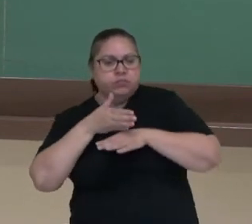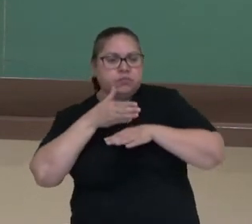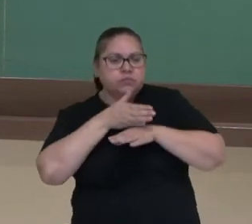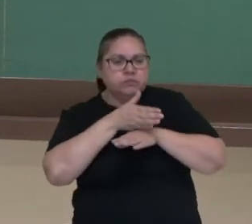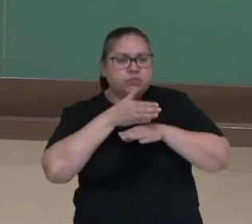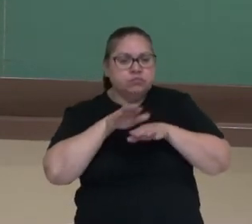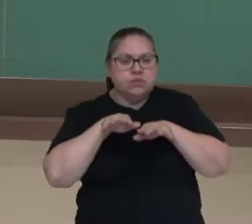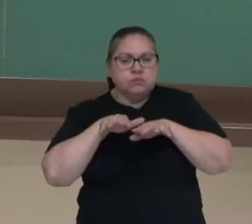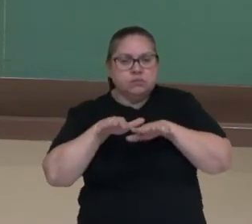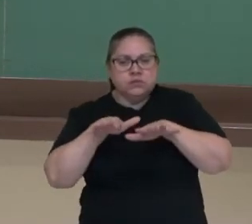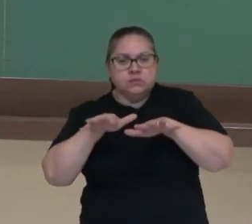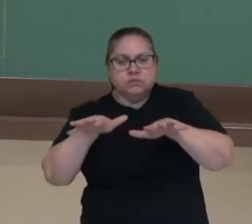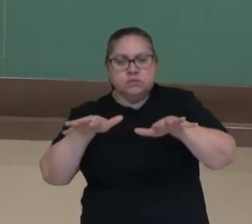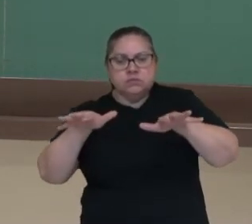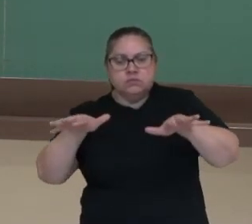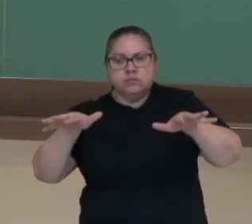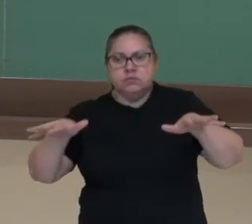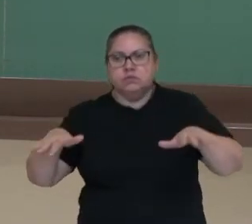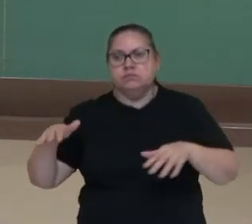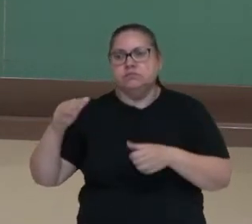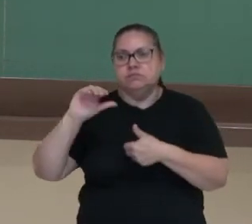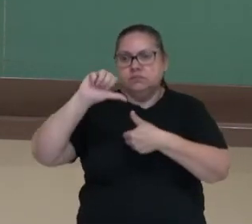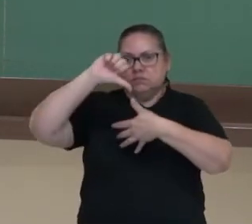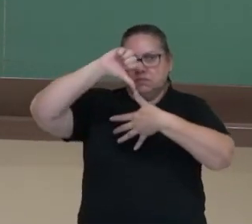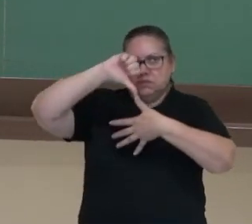interiorizar, né, o território da América Portuguesa.